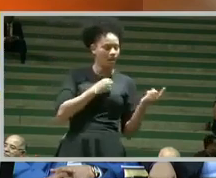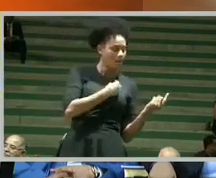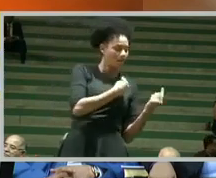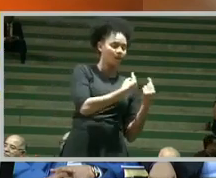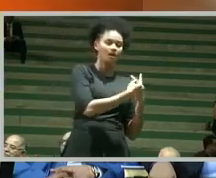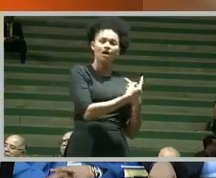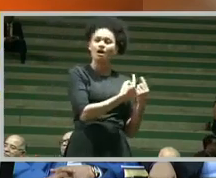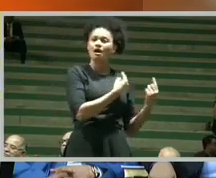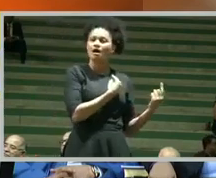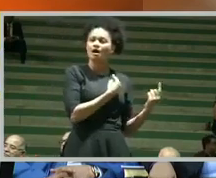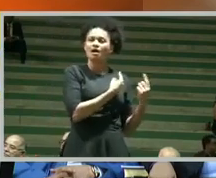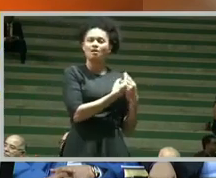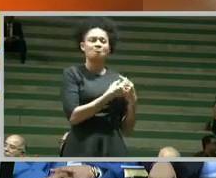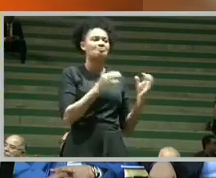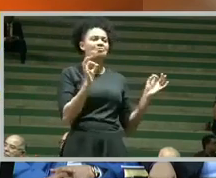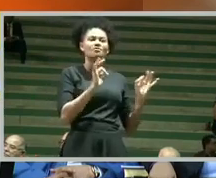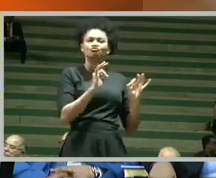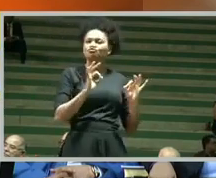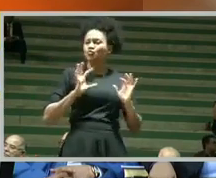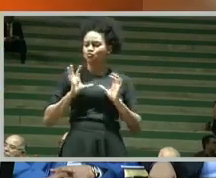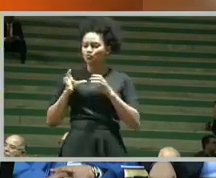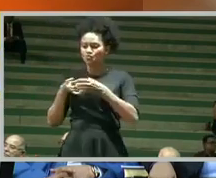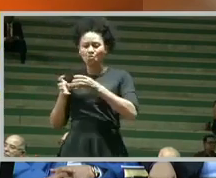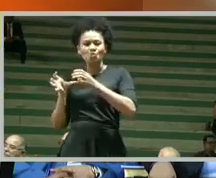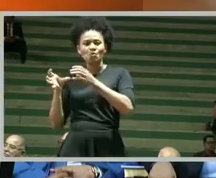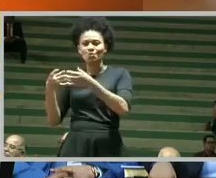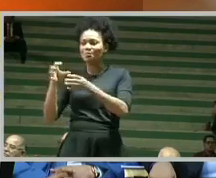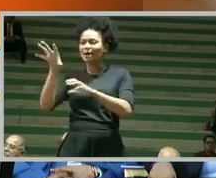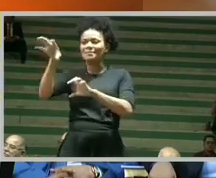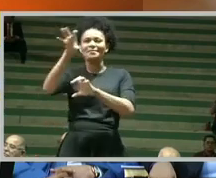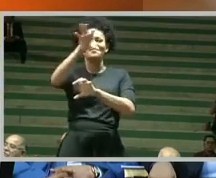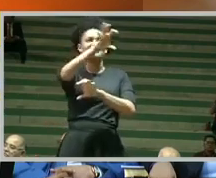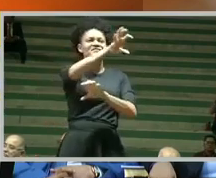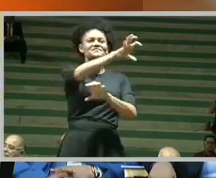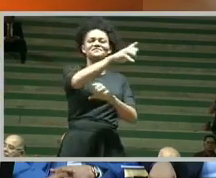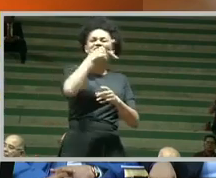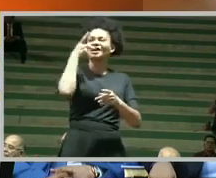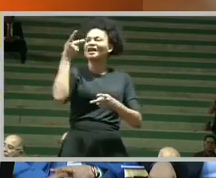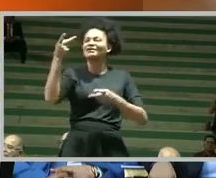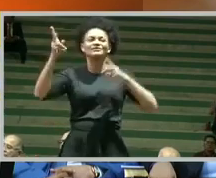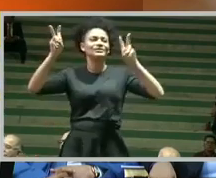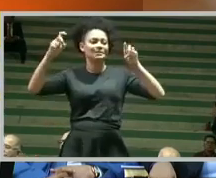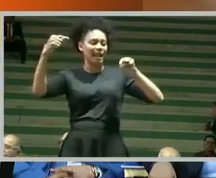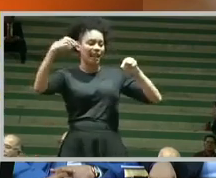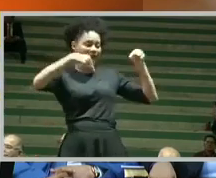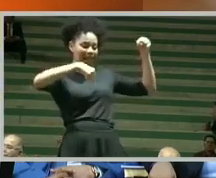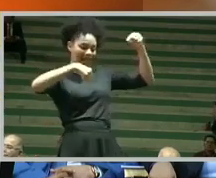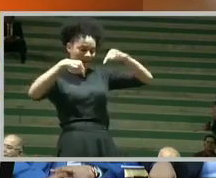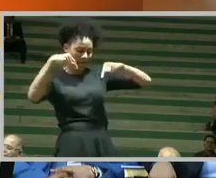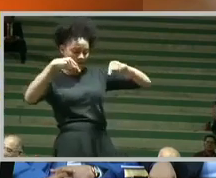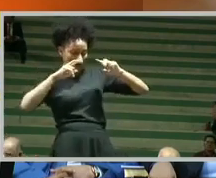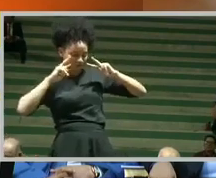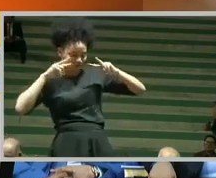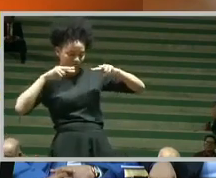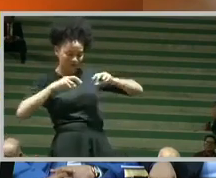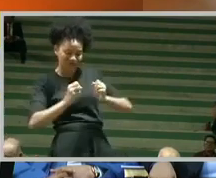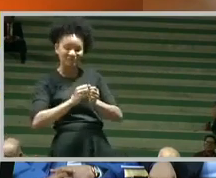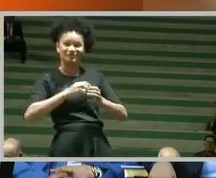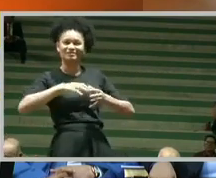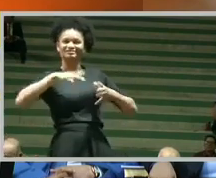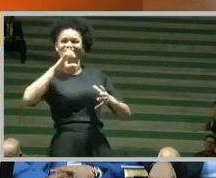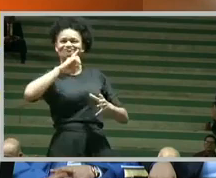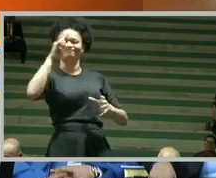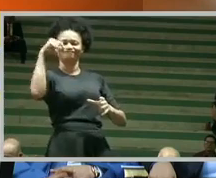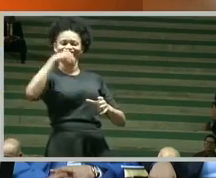é: não se falava de outra coisa nas nações a não ser grandes